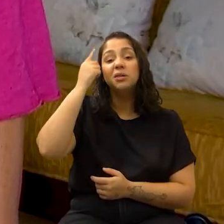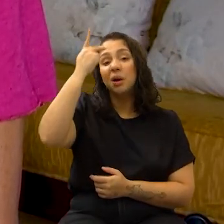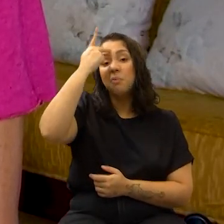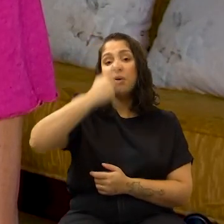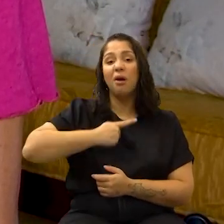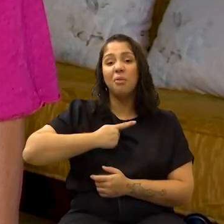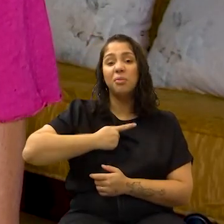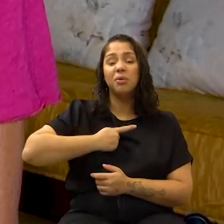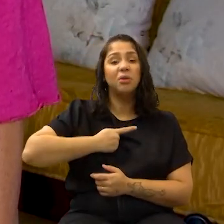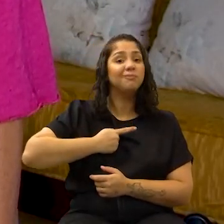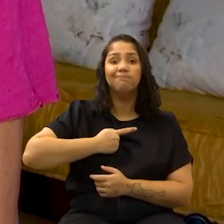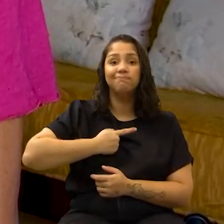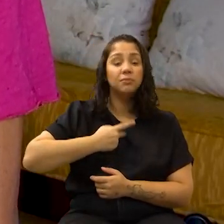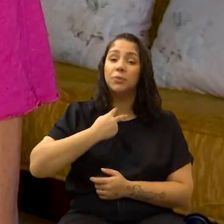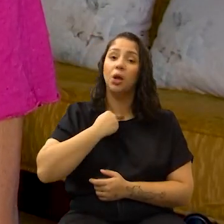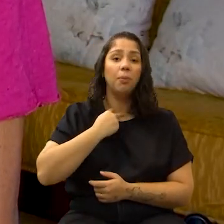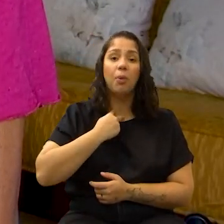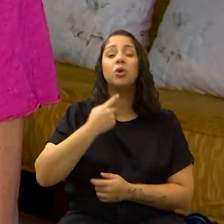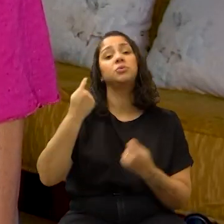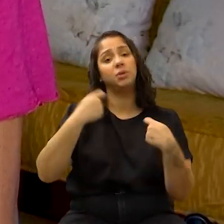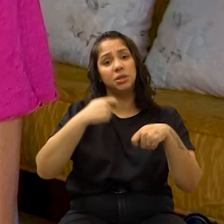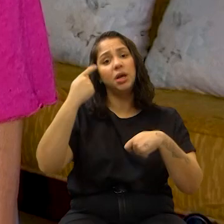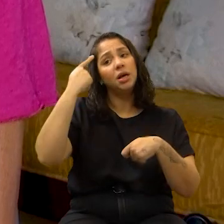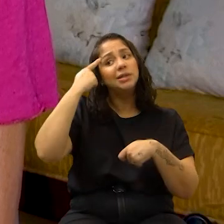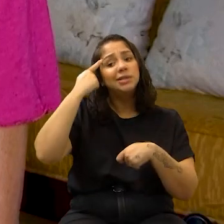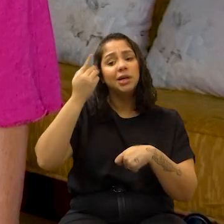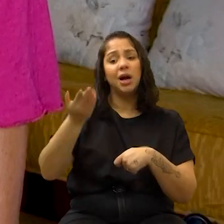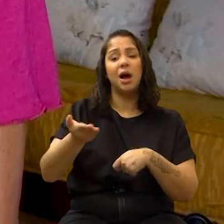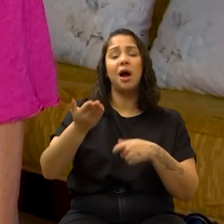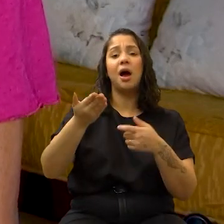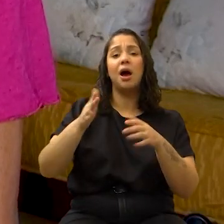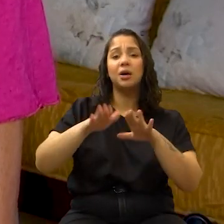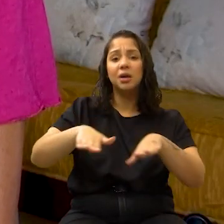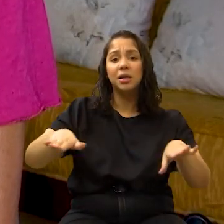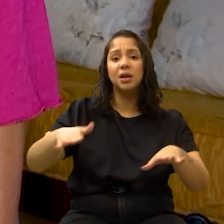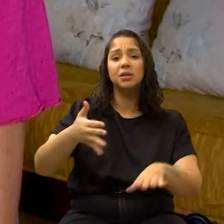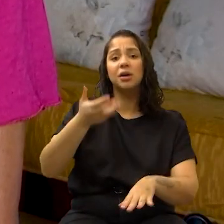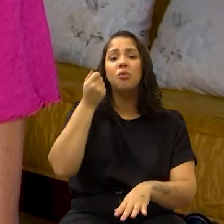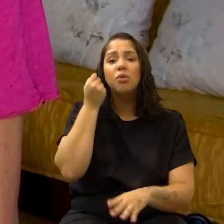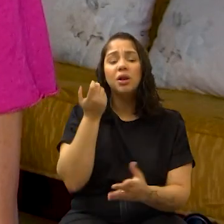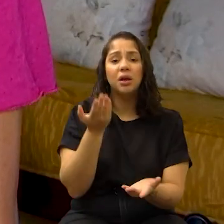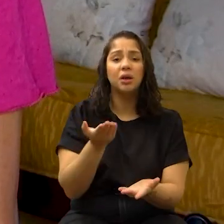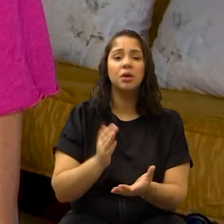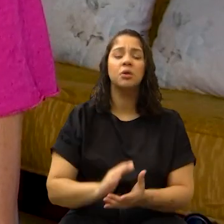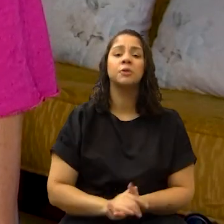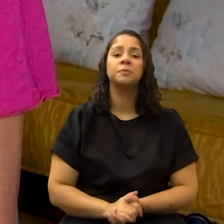porque a gente às vezes não pode pensar na gente, a gente tem que pensar na criança, né, que você vai acolher ali.